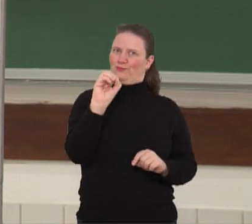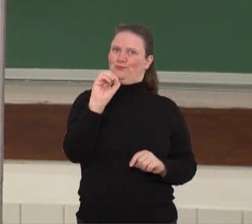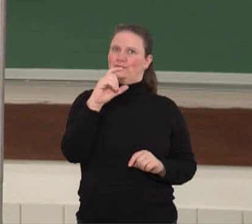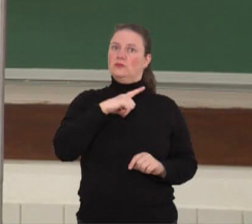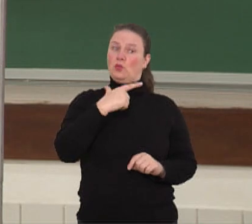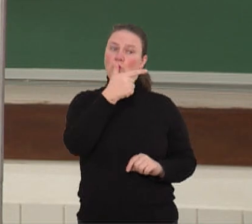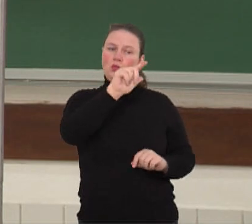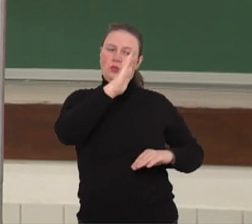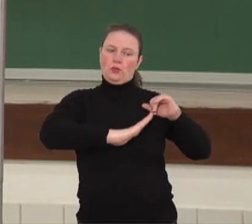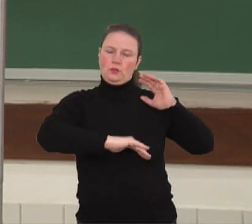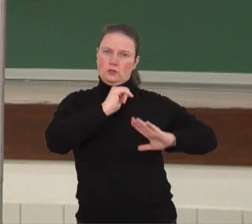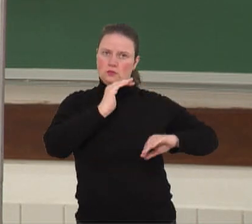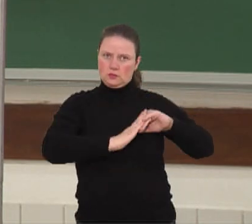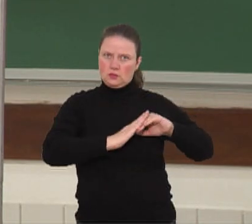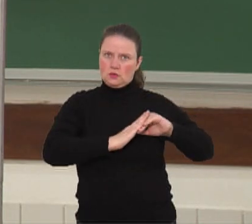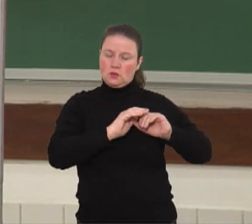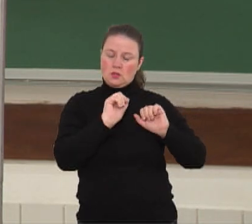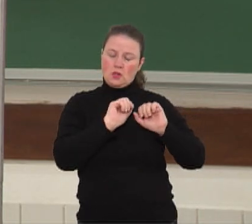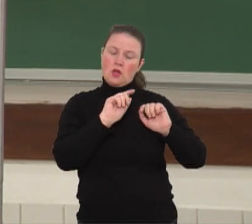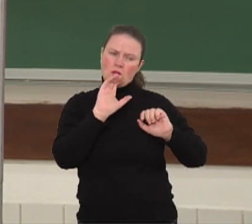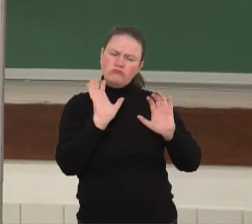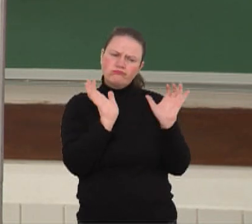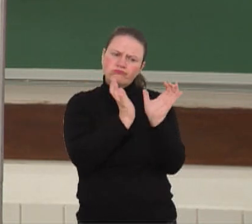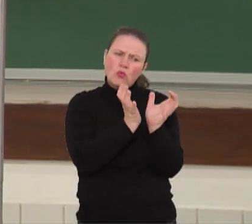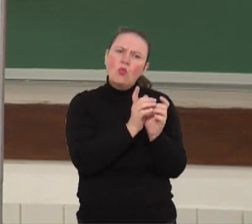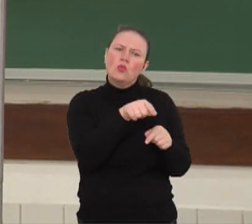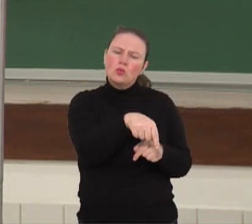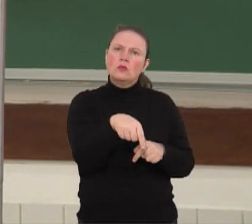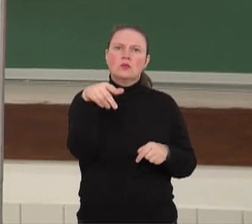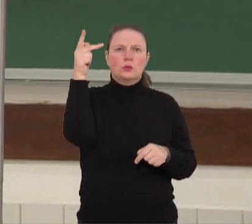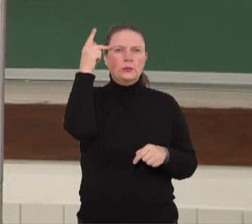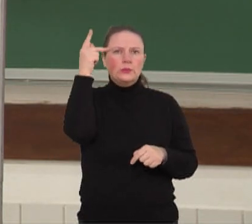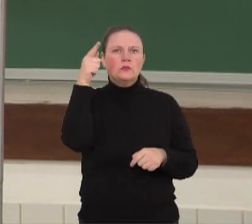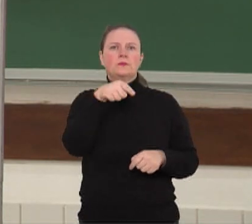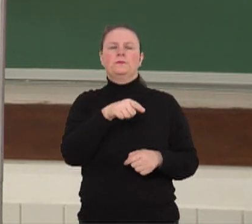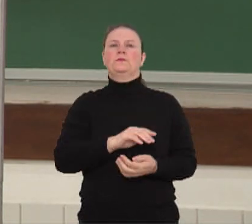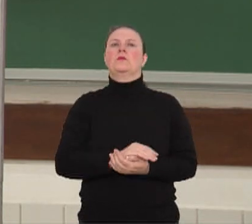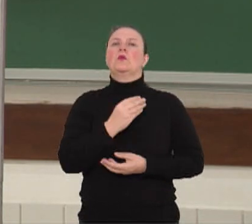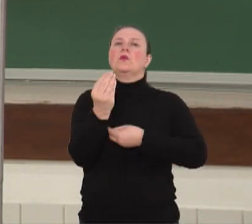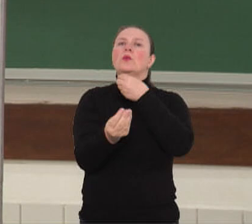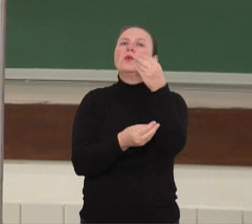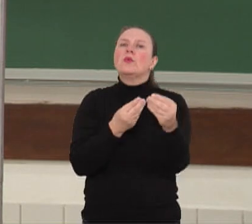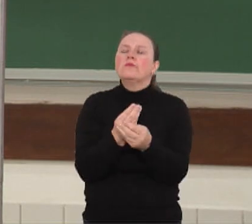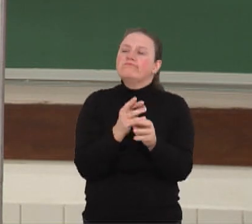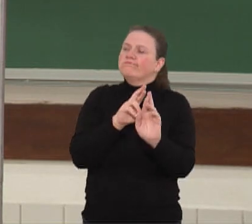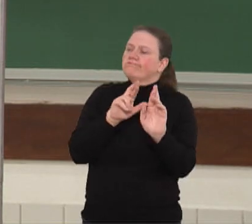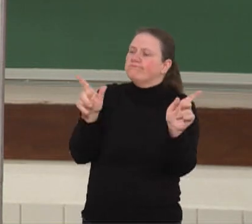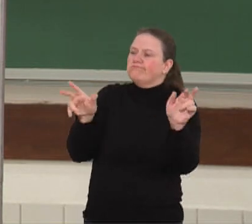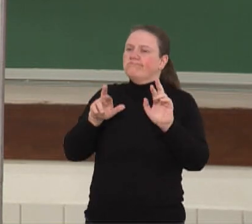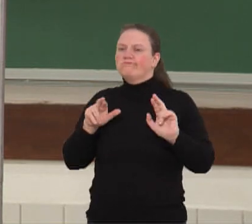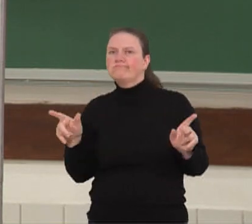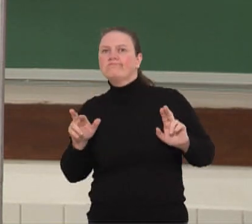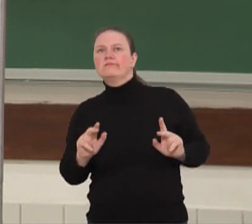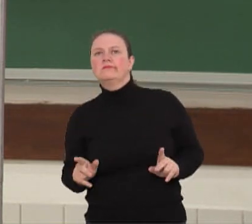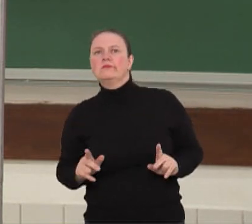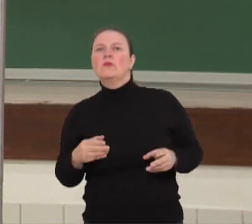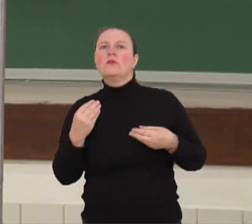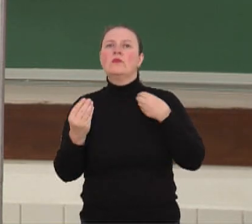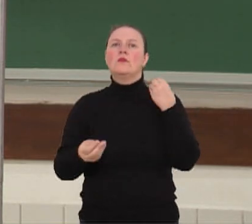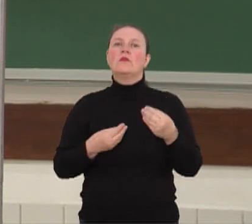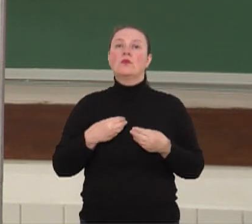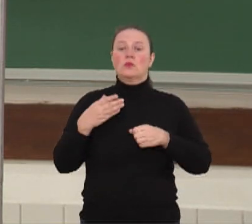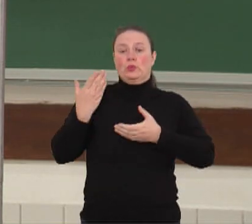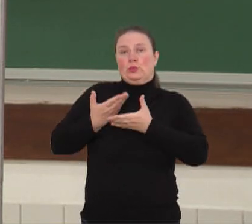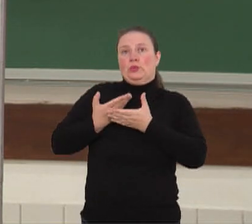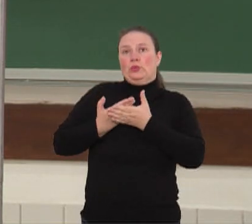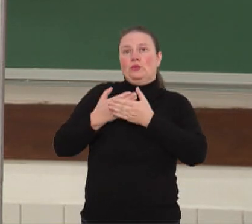da Sociedade Paulista de Astrologia, e eles conversando sobre como essas diferentes vertentes estudam o